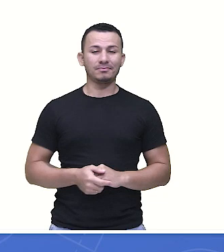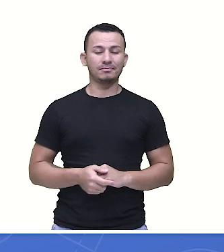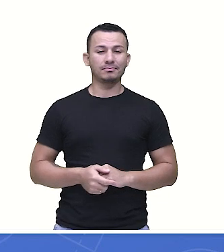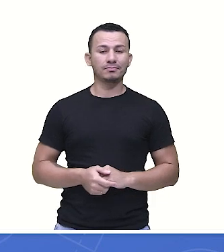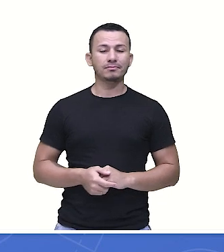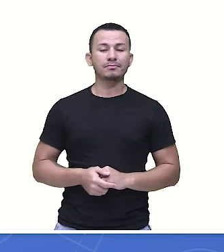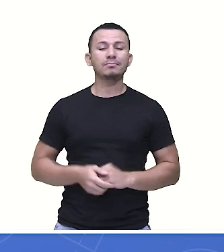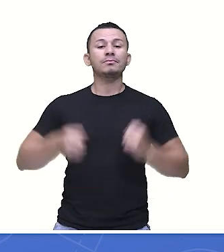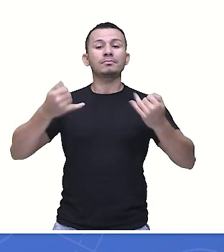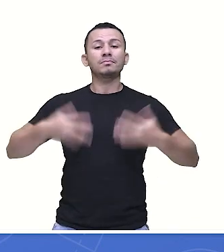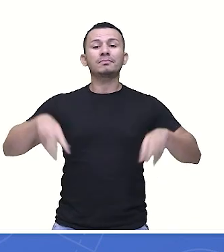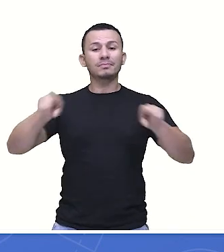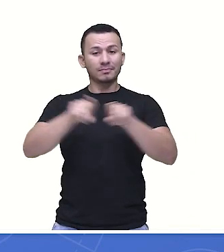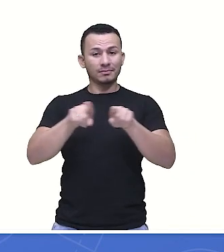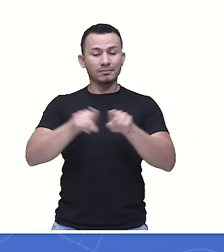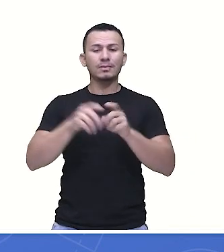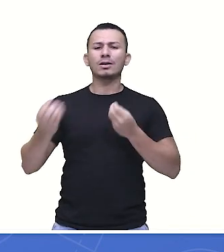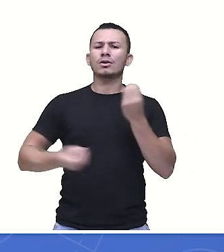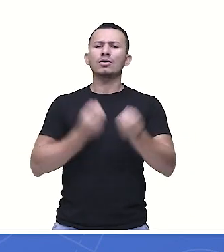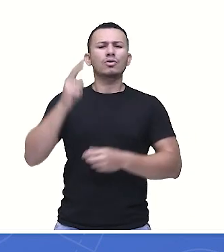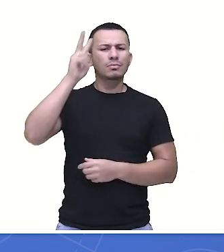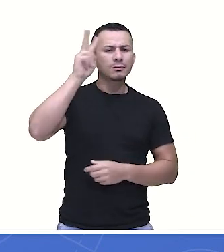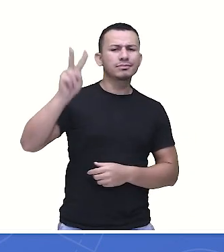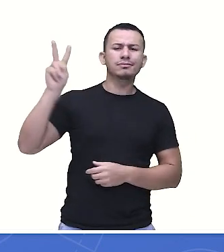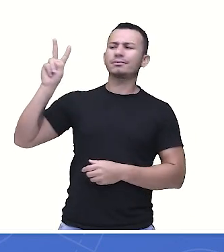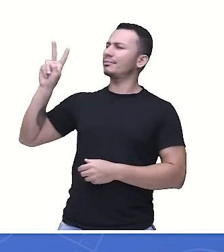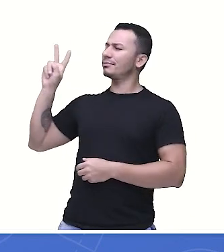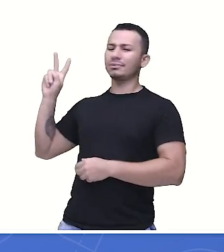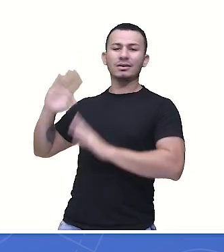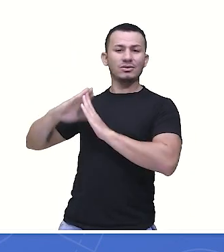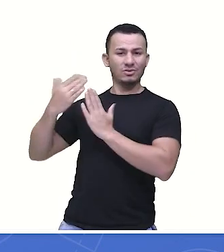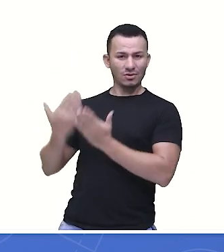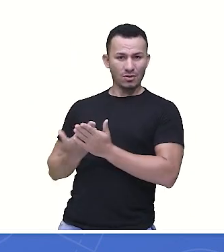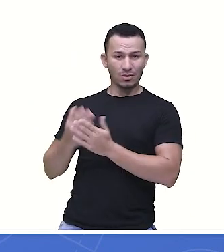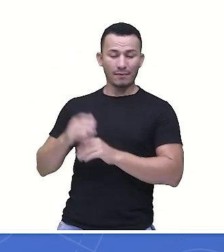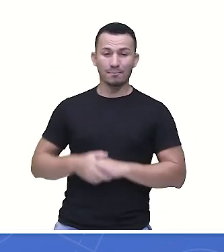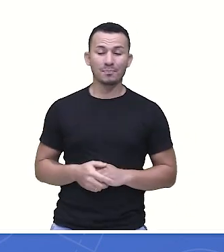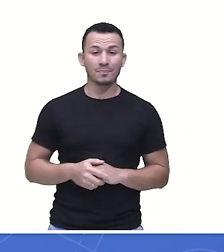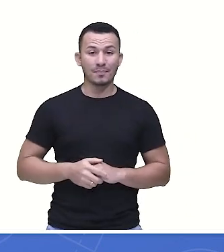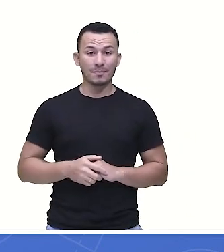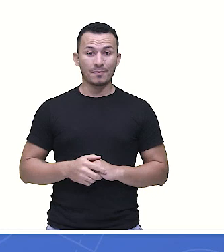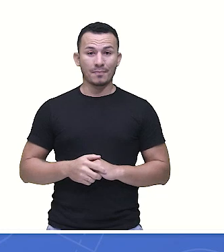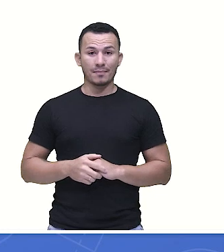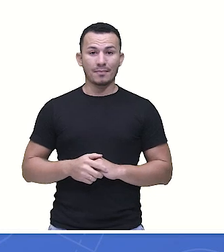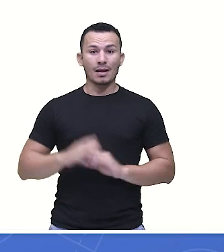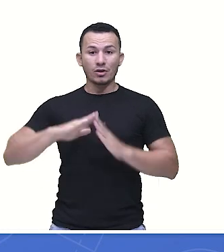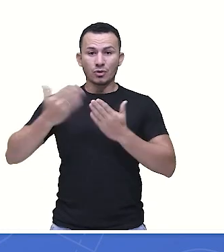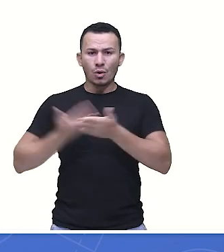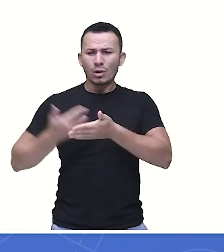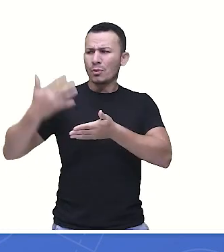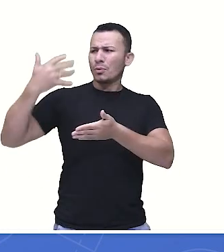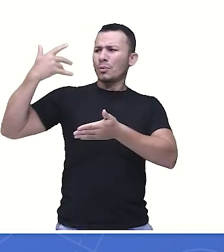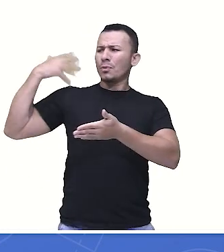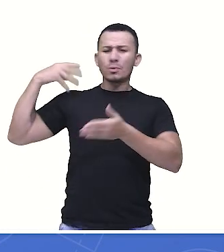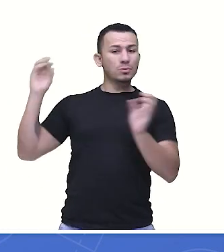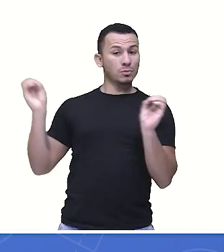pouco da história da escola. Antes do surgimento da escola, o que